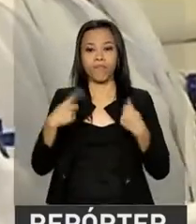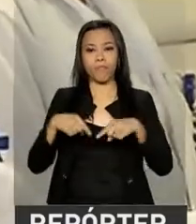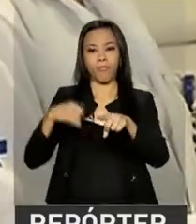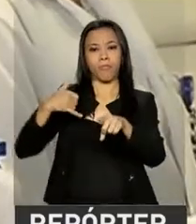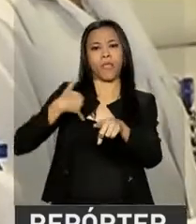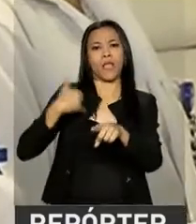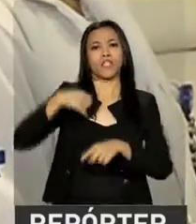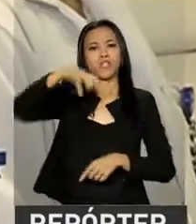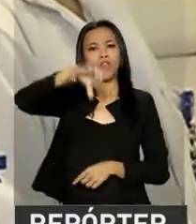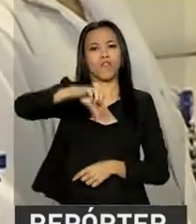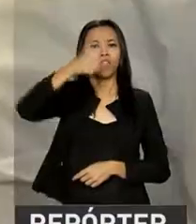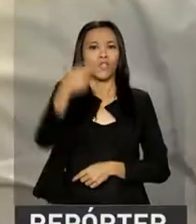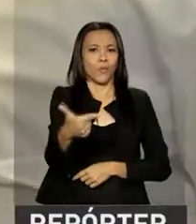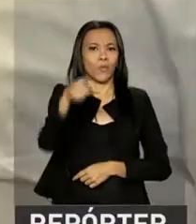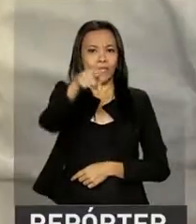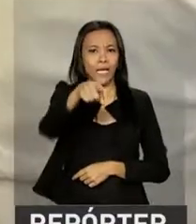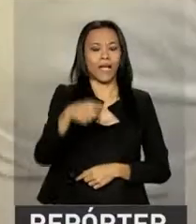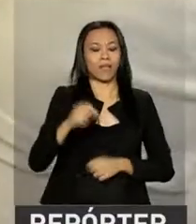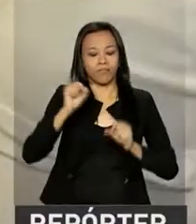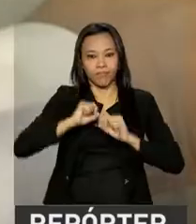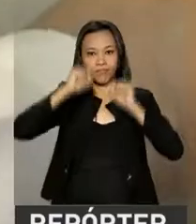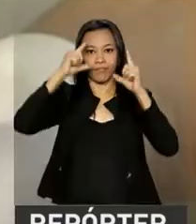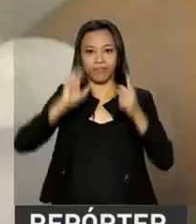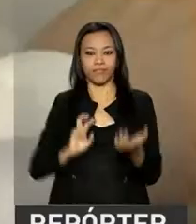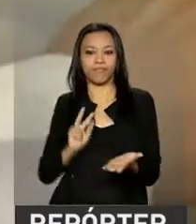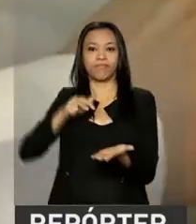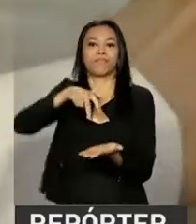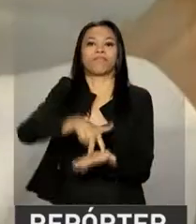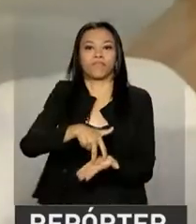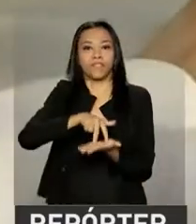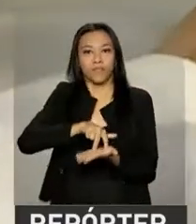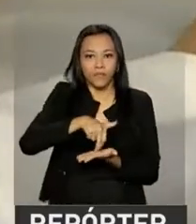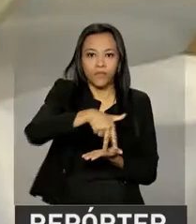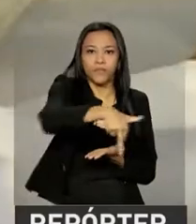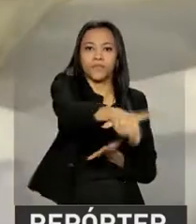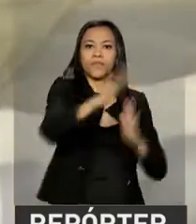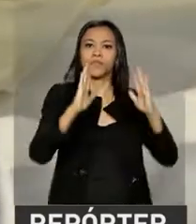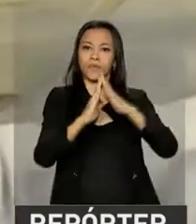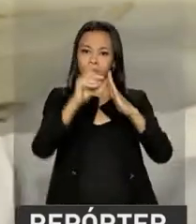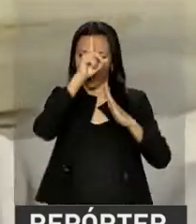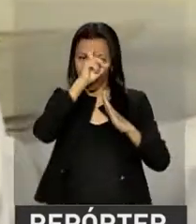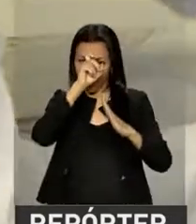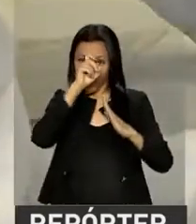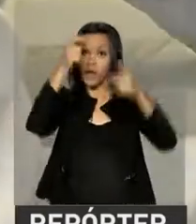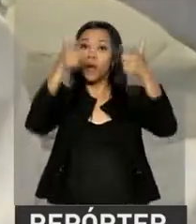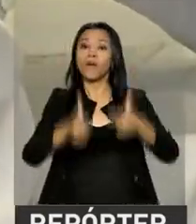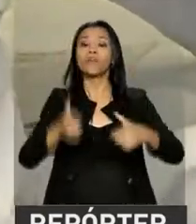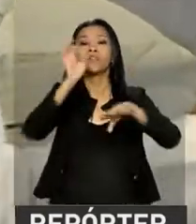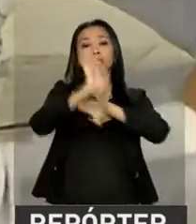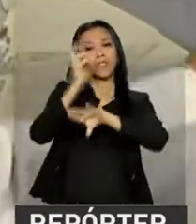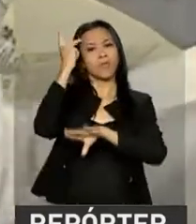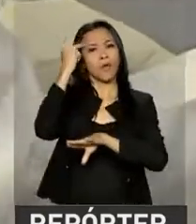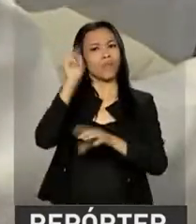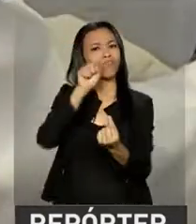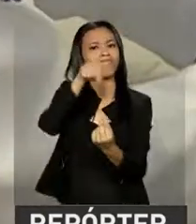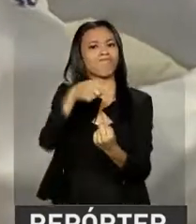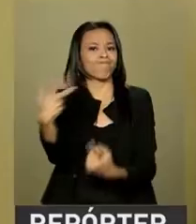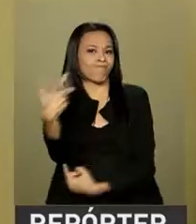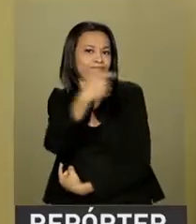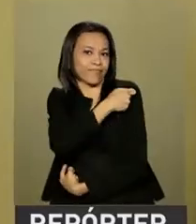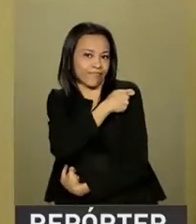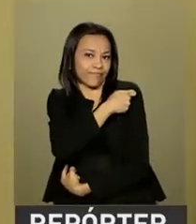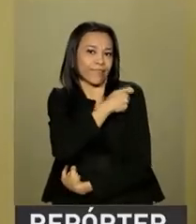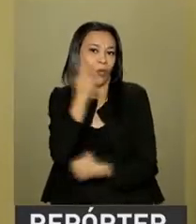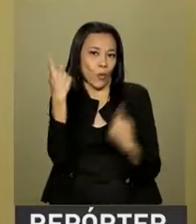92 anos dona rosalina acordou cedo e veio sozinha o posto de saúde na zona oeste de são paulo para tomar a vacina contra a gripe